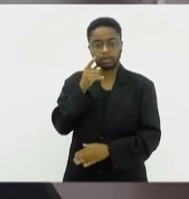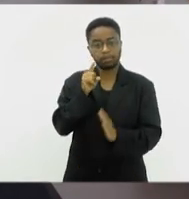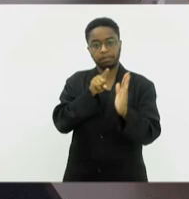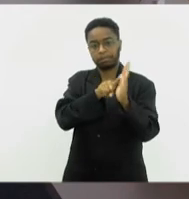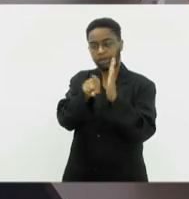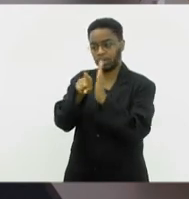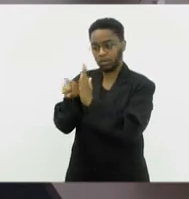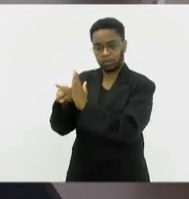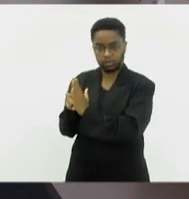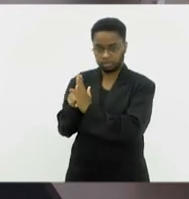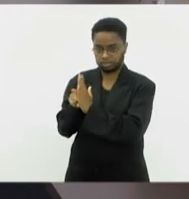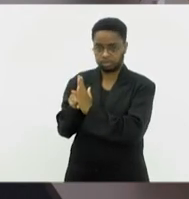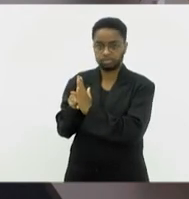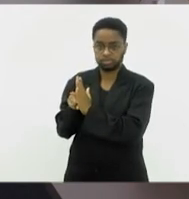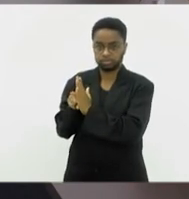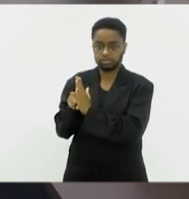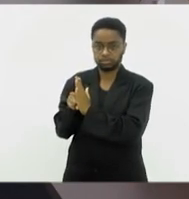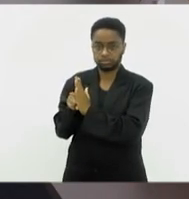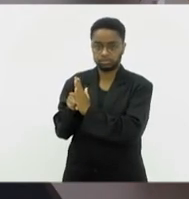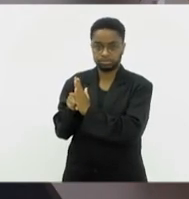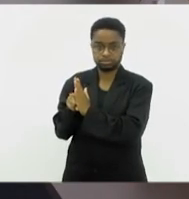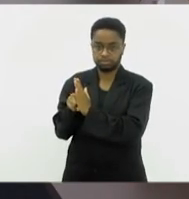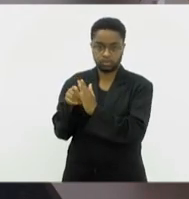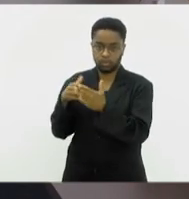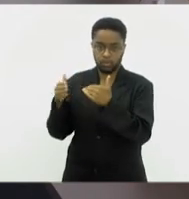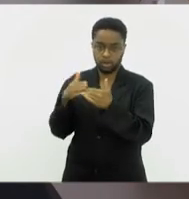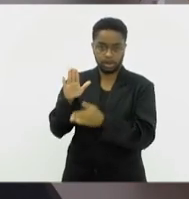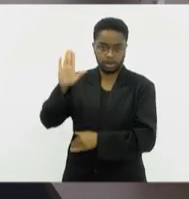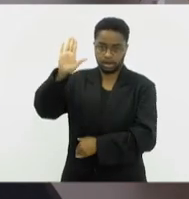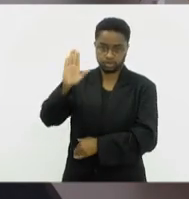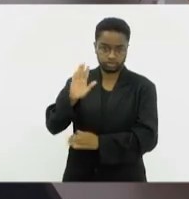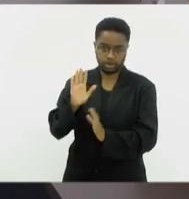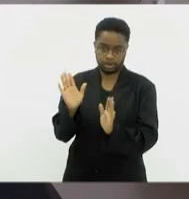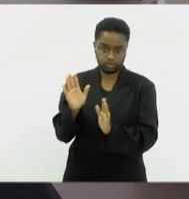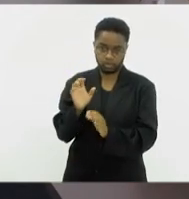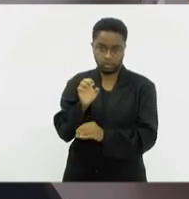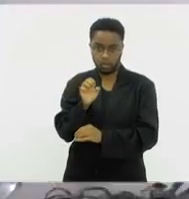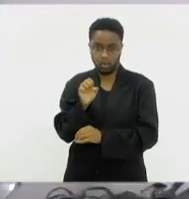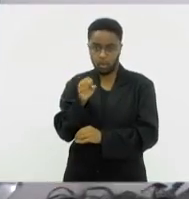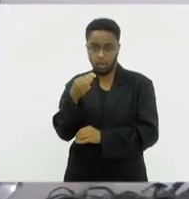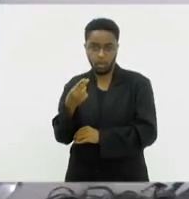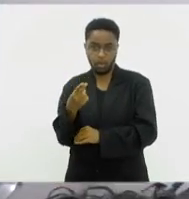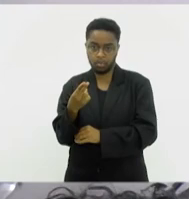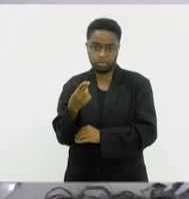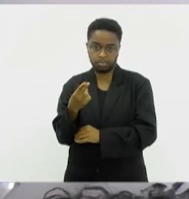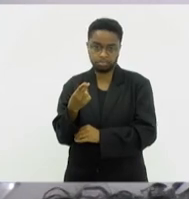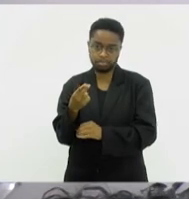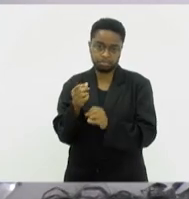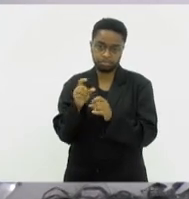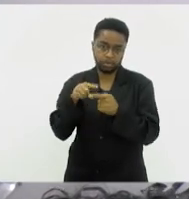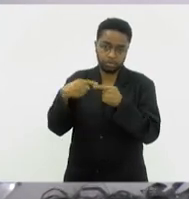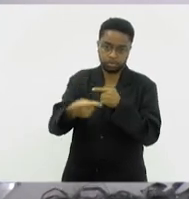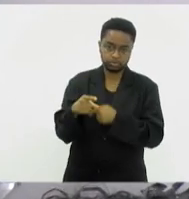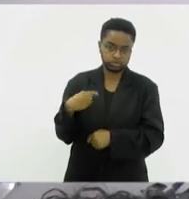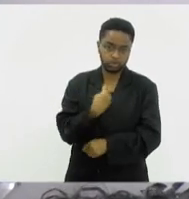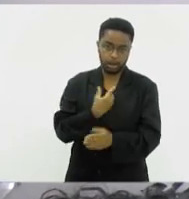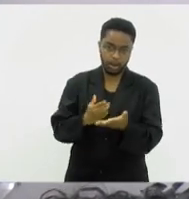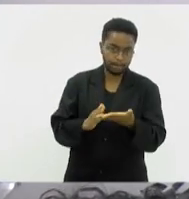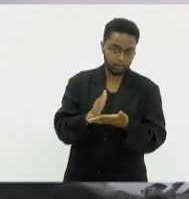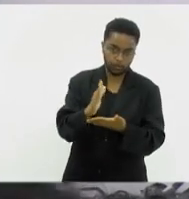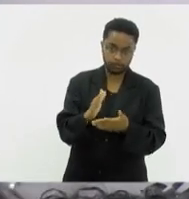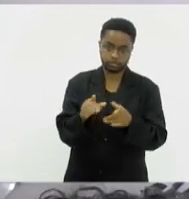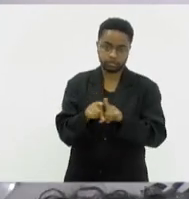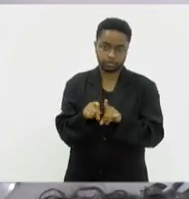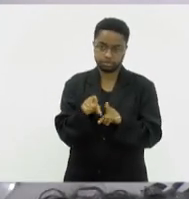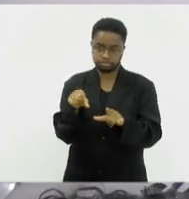pergunta para os candidatos individualmente, para cada um, ao invés de sabatinarmos, depois aprovar ou deliberar sobre o